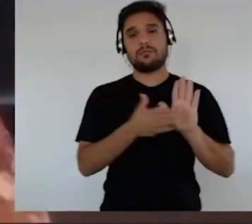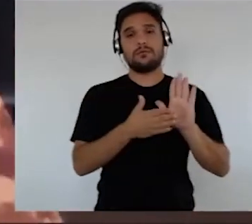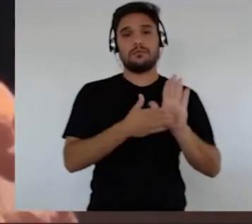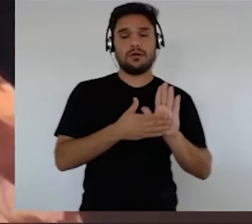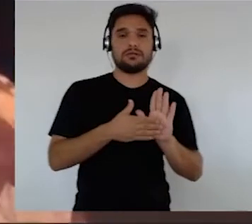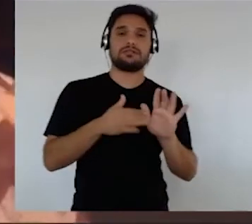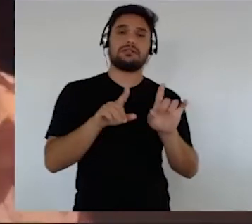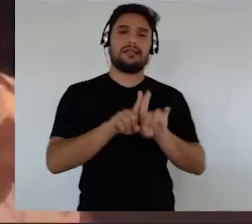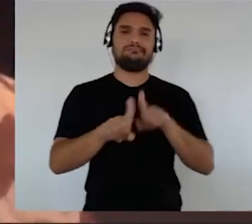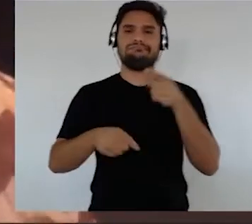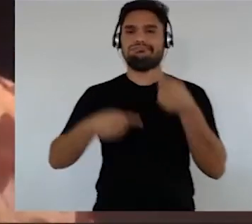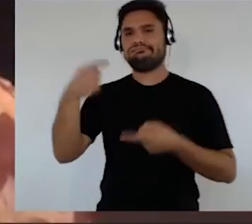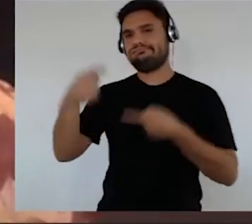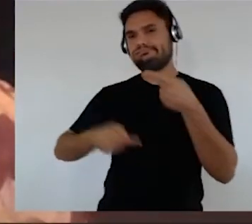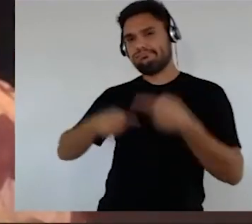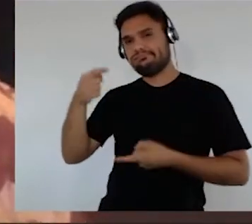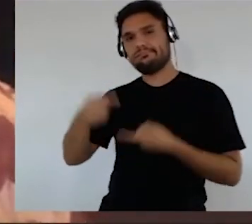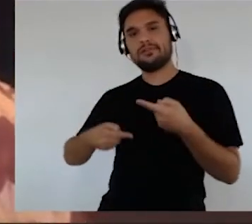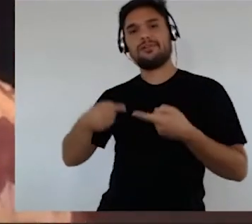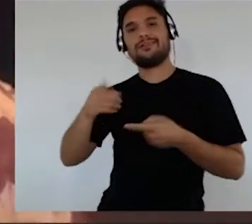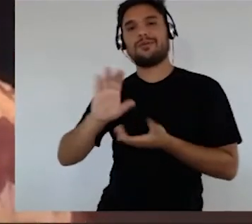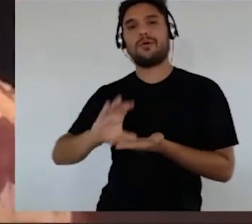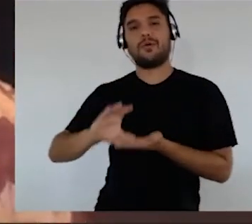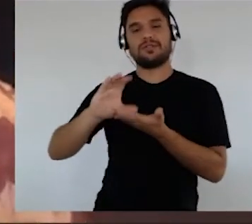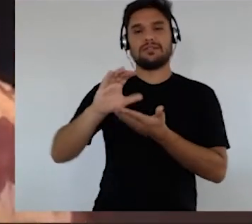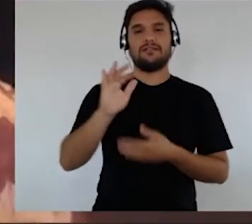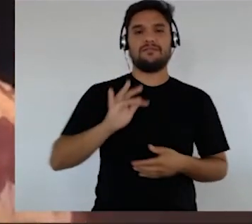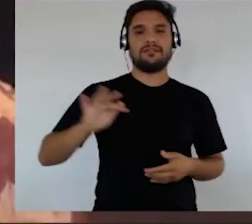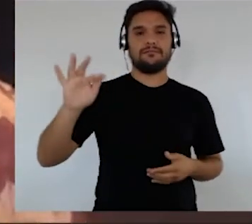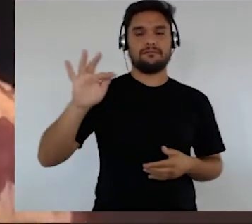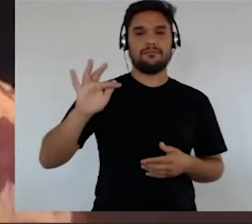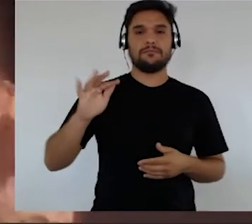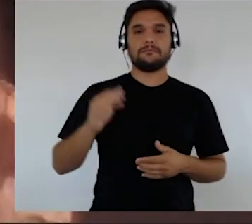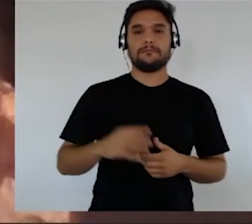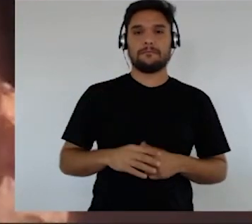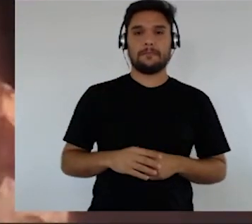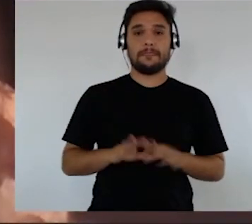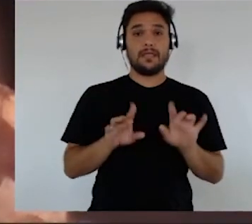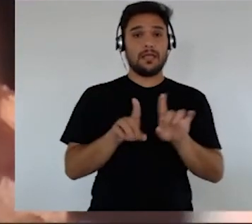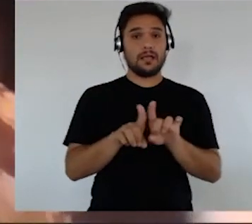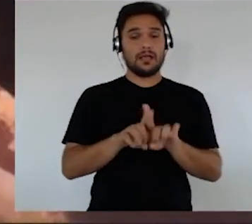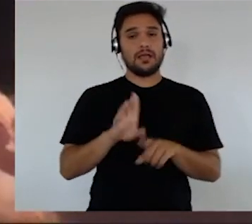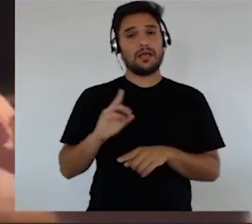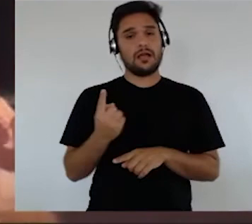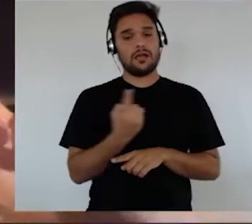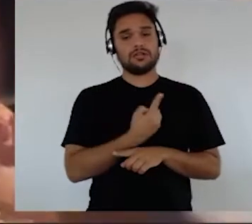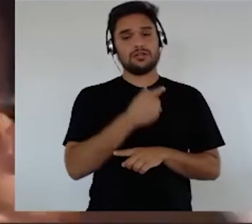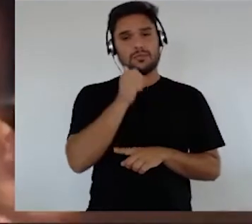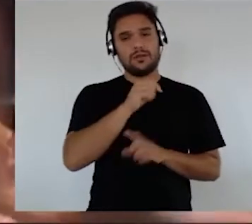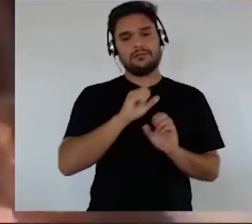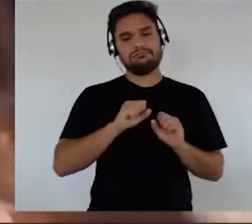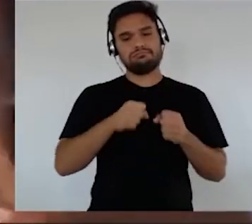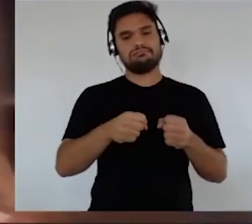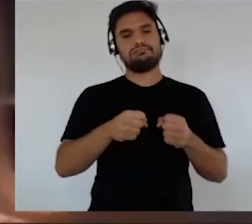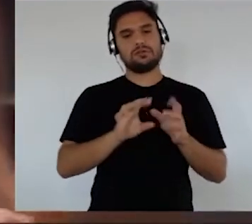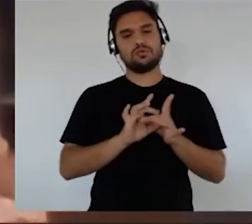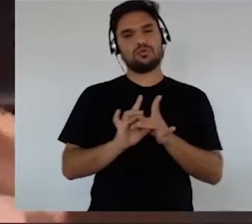sendo discutida no Conselho Federal, e que todas possam se engajar. Eu sempre digo,